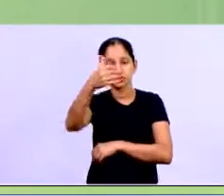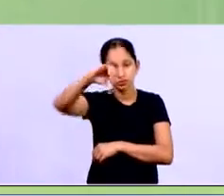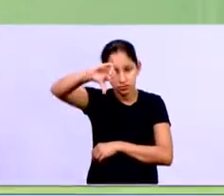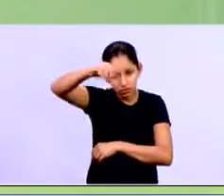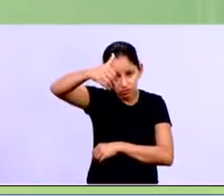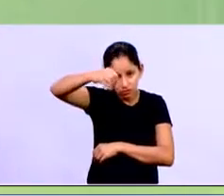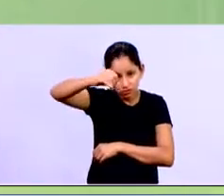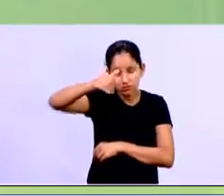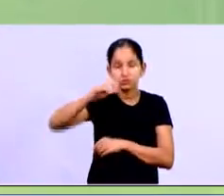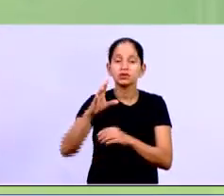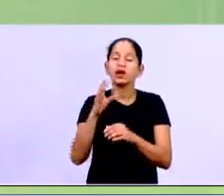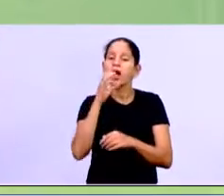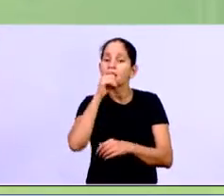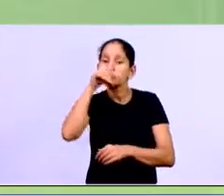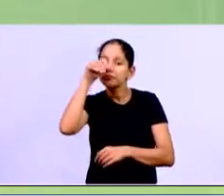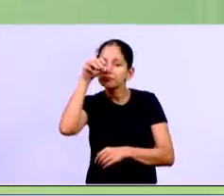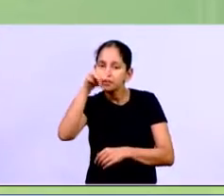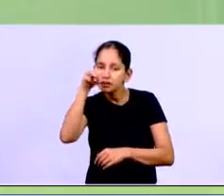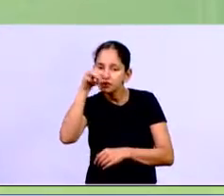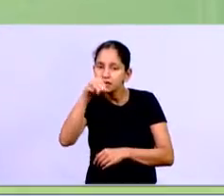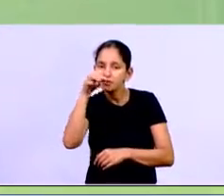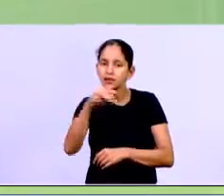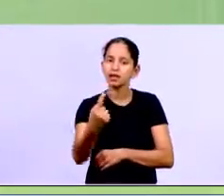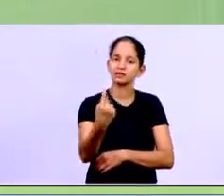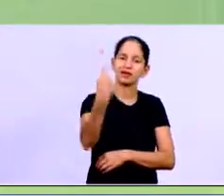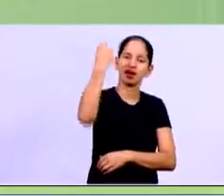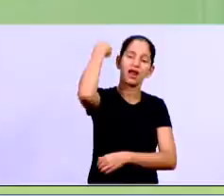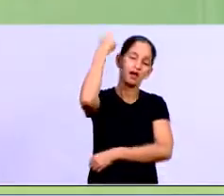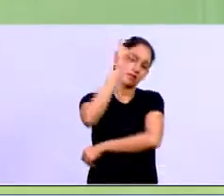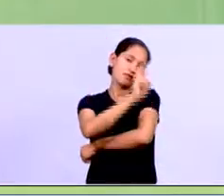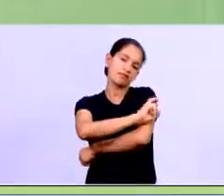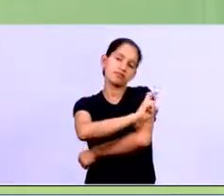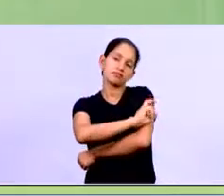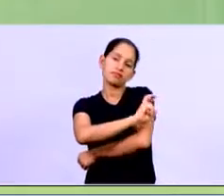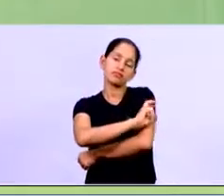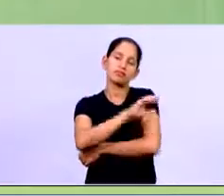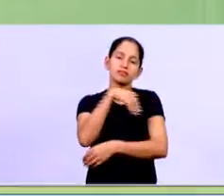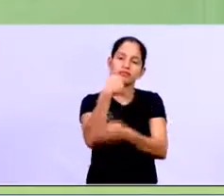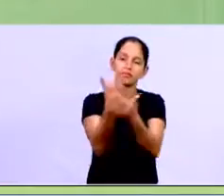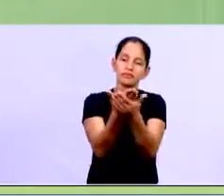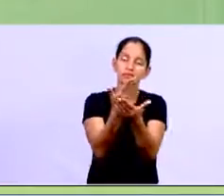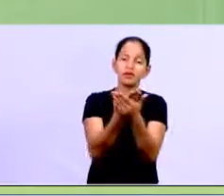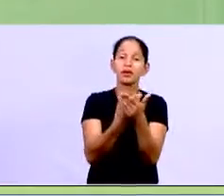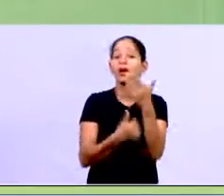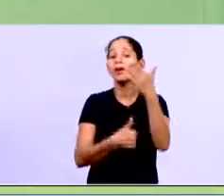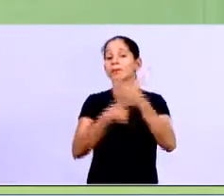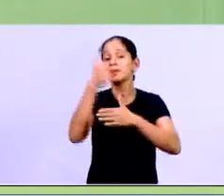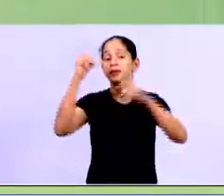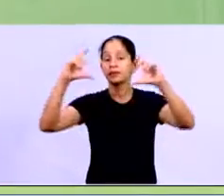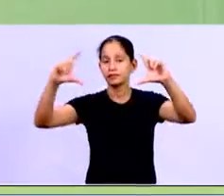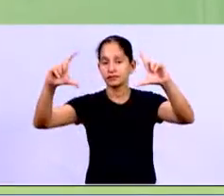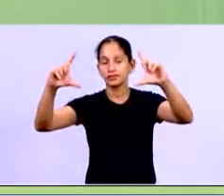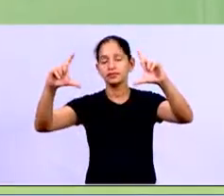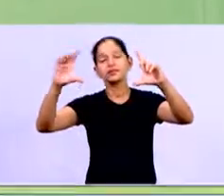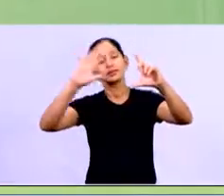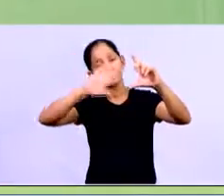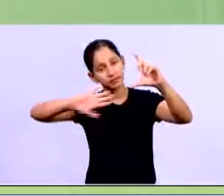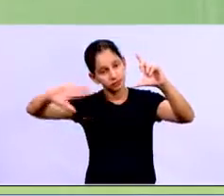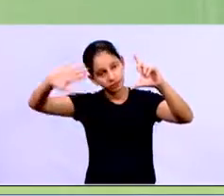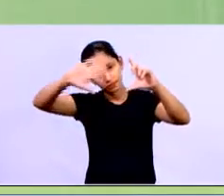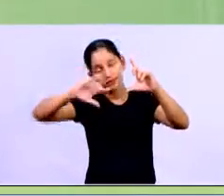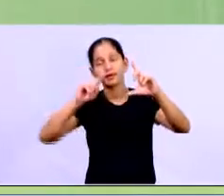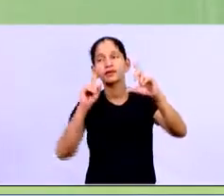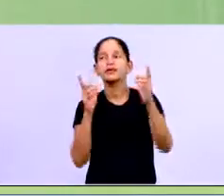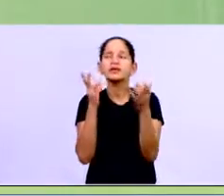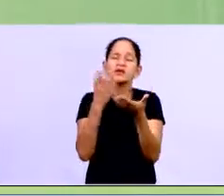por operações matemáticas que você estudou lá no quinta série, quinto ano, primeira coisa que eu tenho que resolver é essa multiplicação de parênteses aqui.